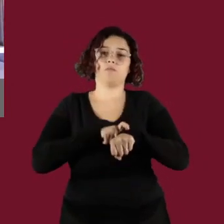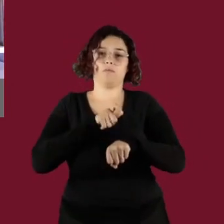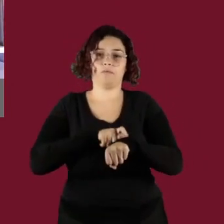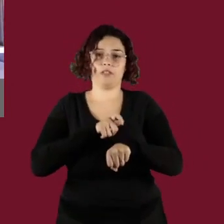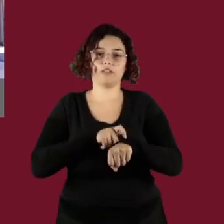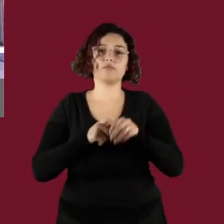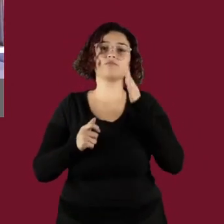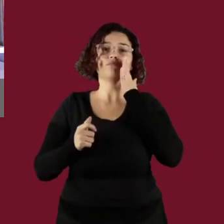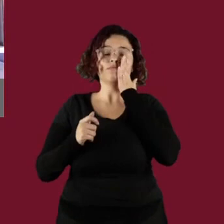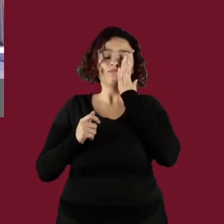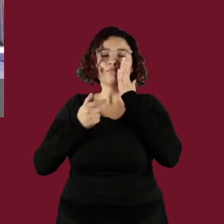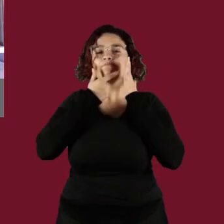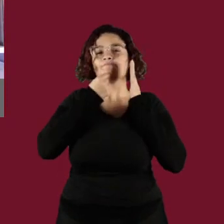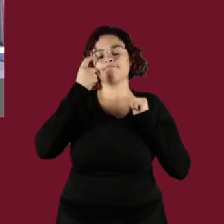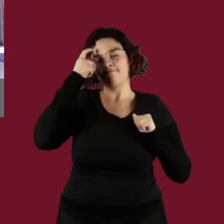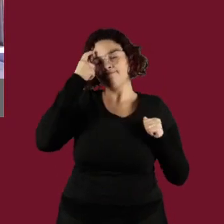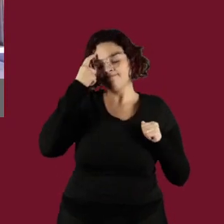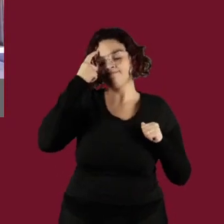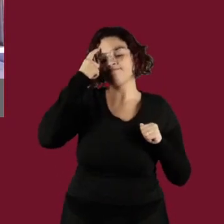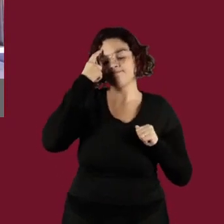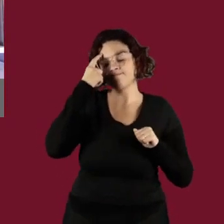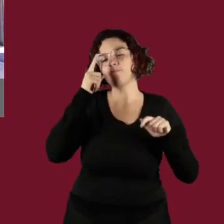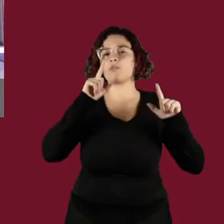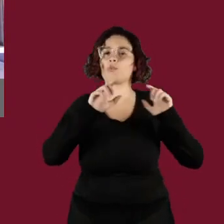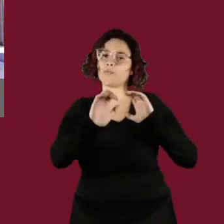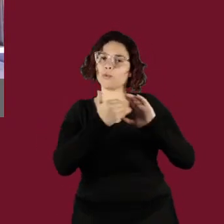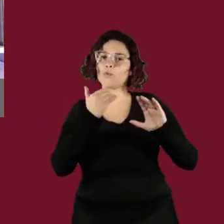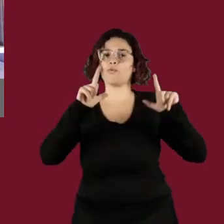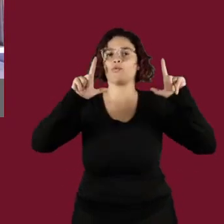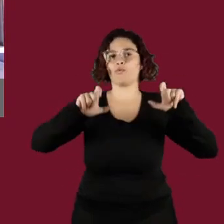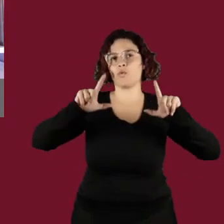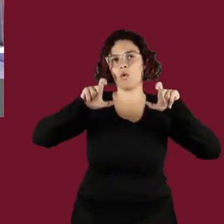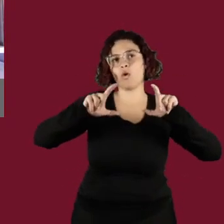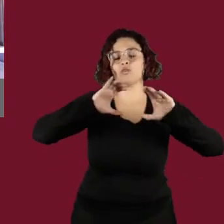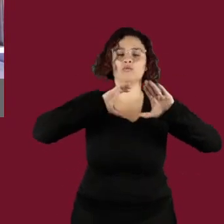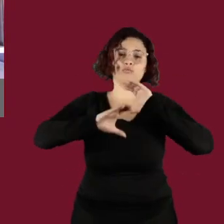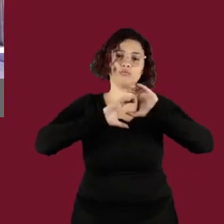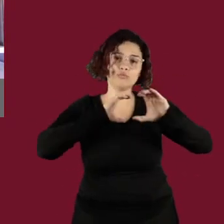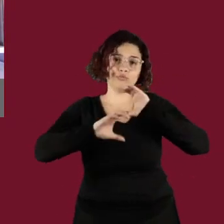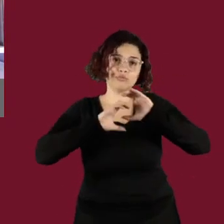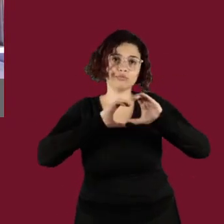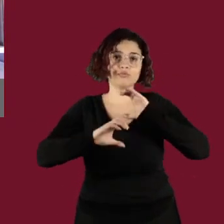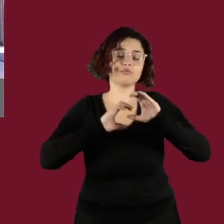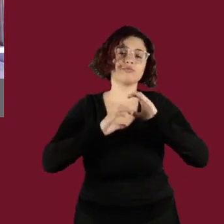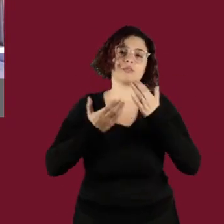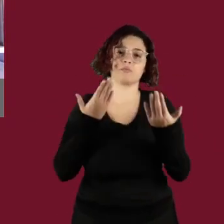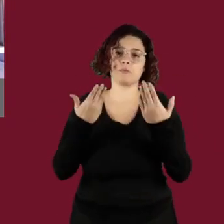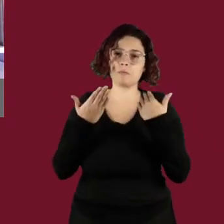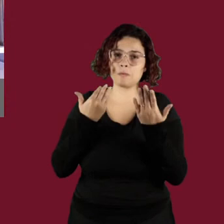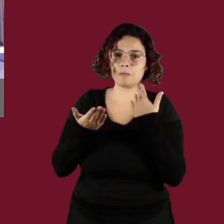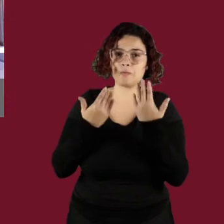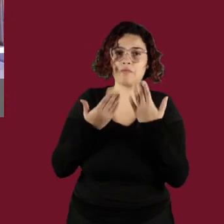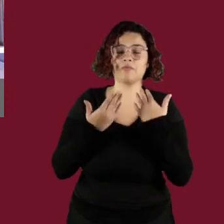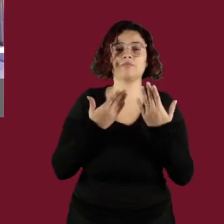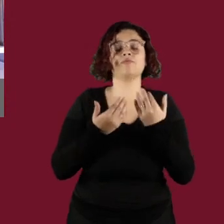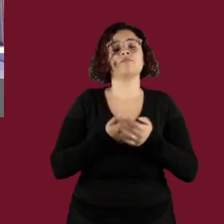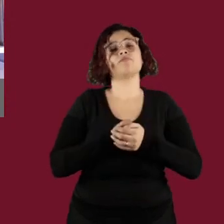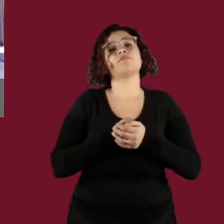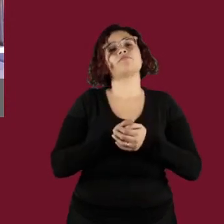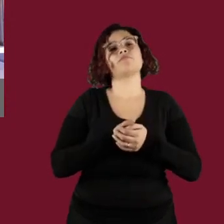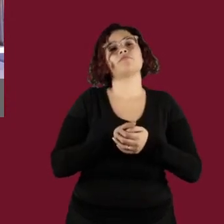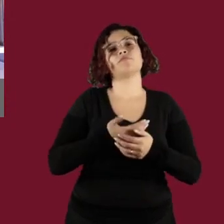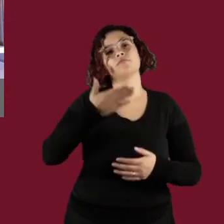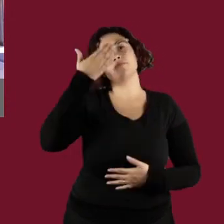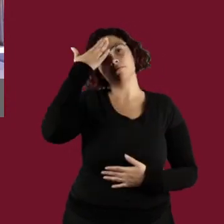Ele caracterizou, mandou-nos algumas fotos e a comunicação se foi no meio da nossa conversa. Nós sabemos que de uma